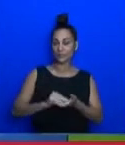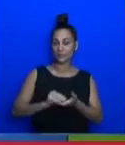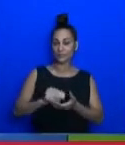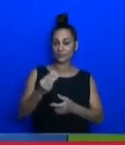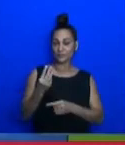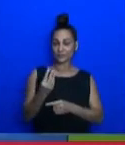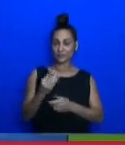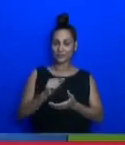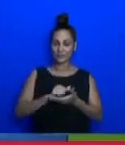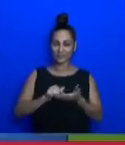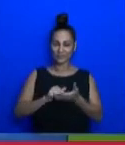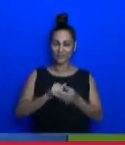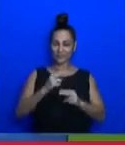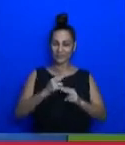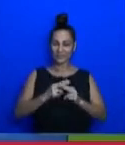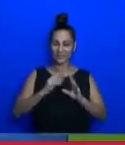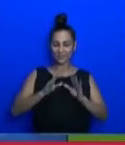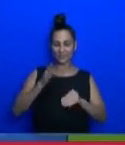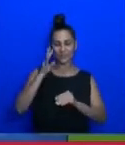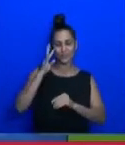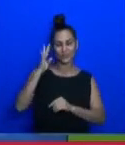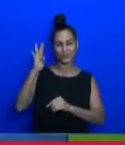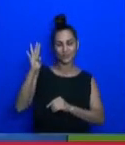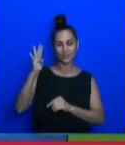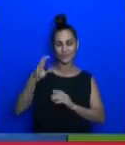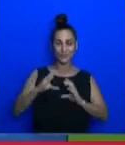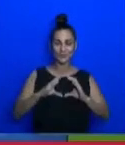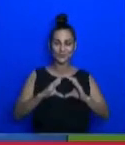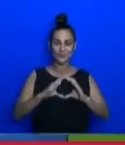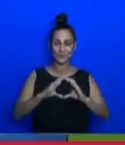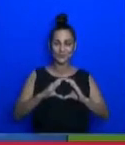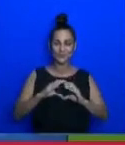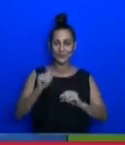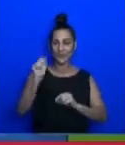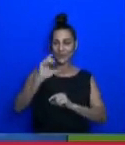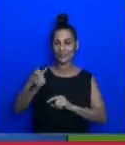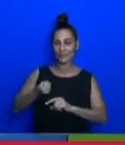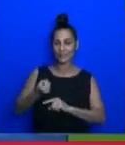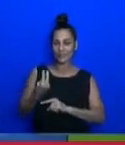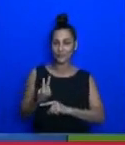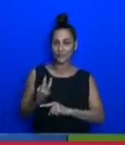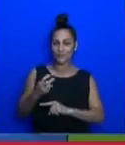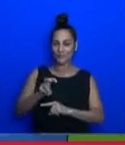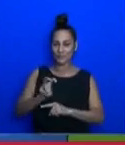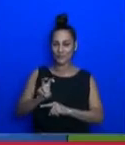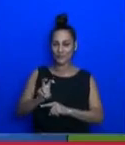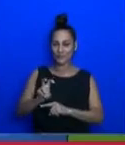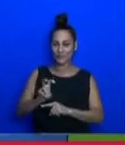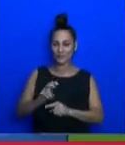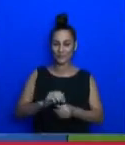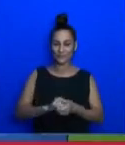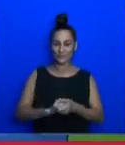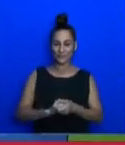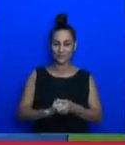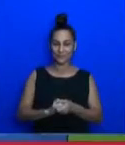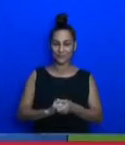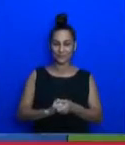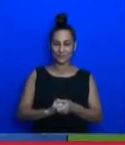faltam 3. Loterias Caixa, já pensou? Bola azul, 25. Azul número